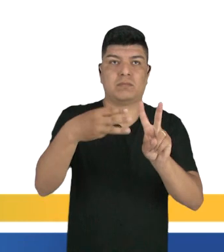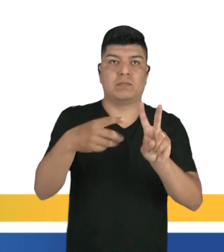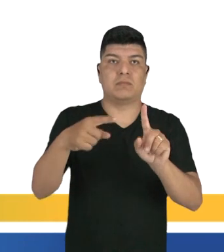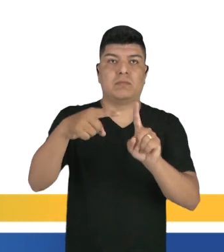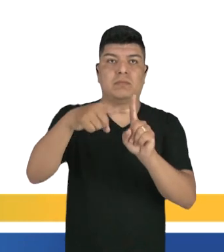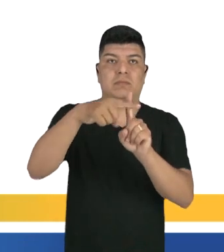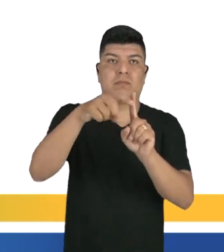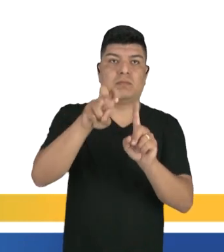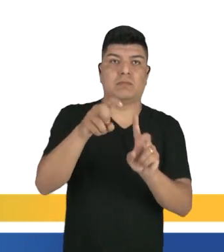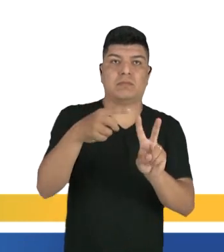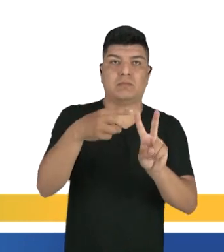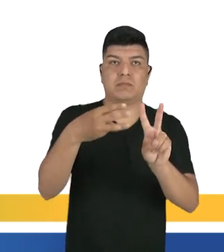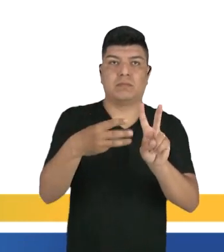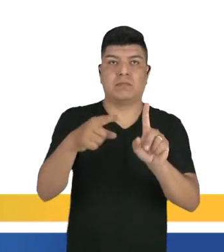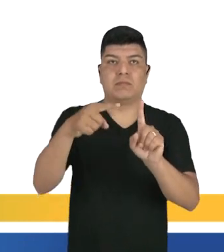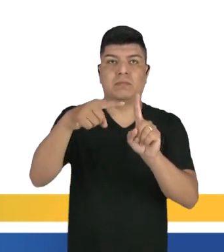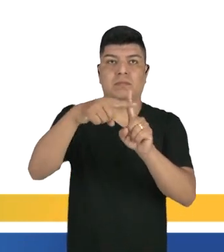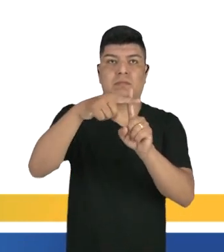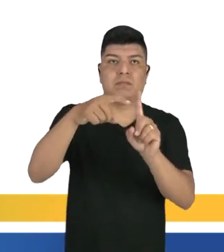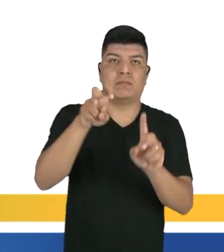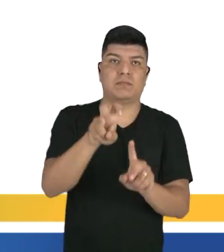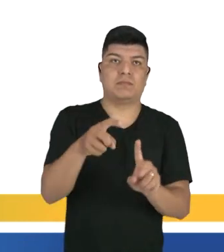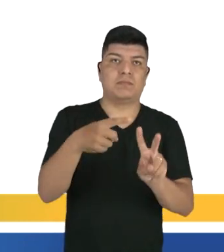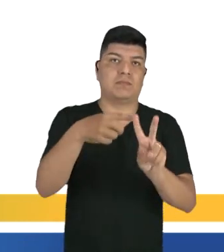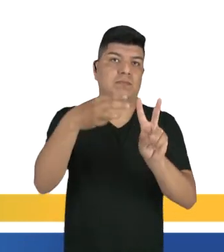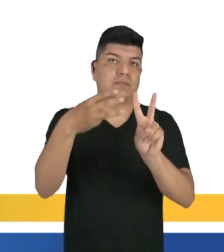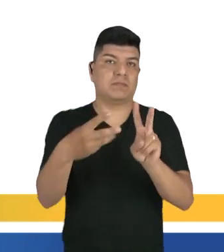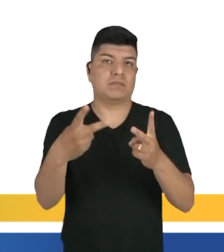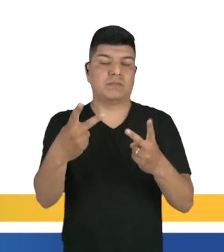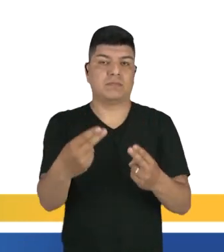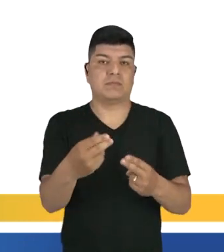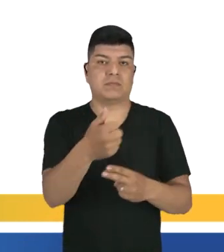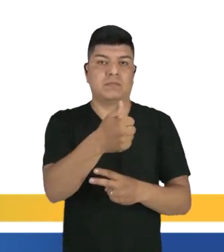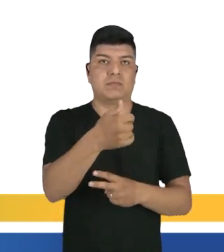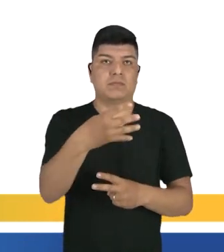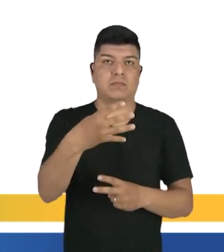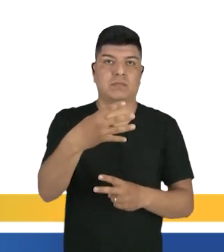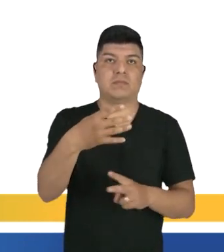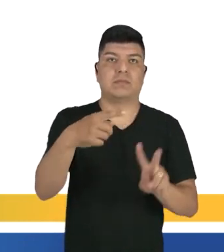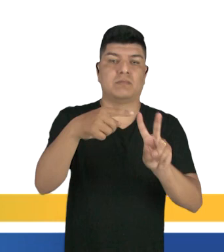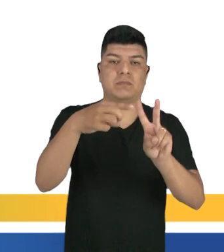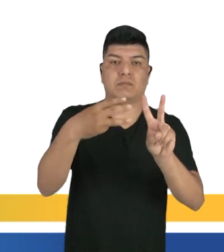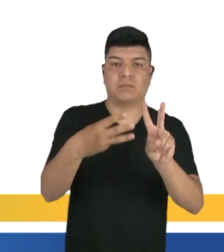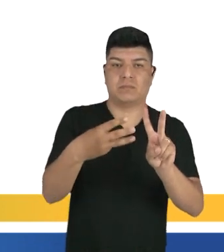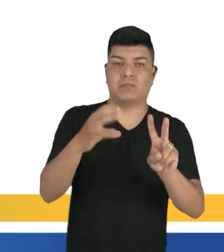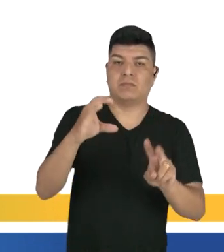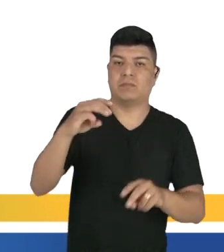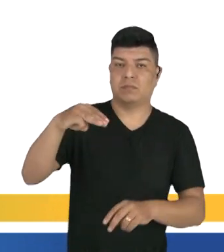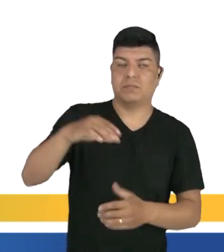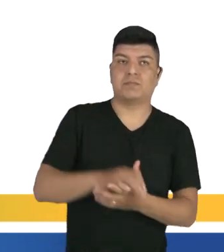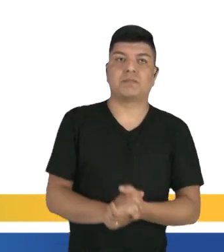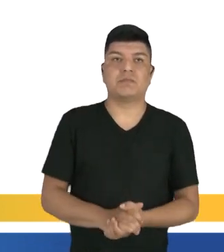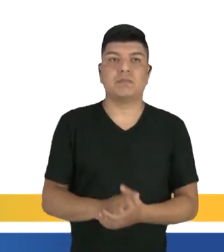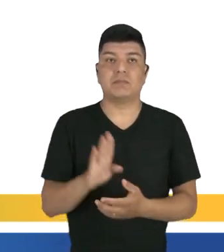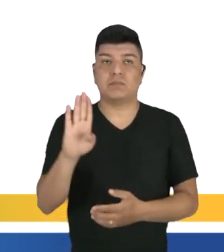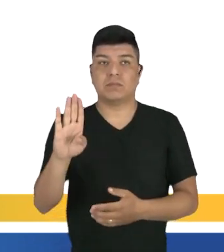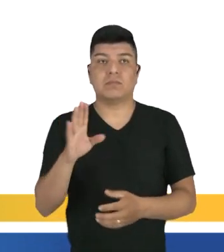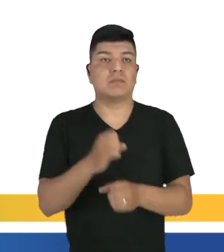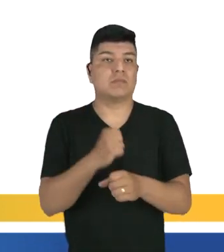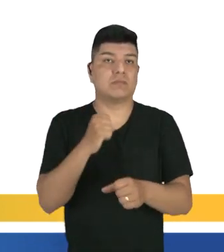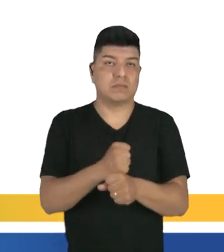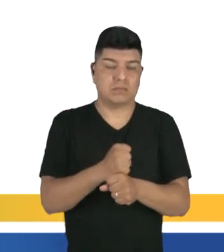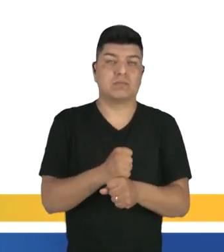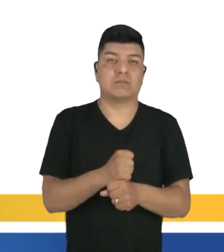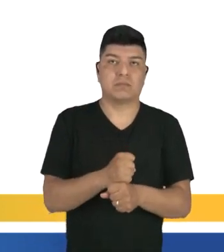de 3, e aplicando o que você aprendeu da soma de radicais semelhantes, daria 14 raiz de 3. Na letra B, eu vou calcular